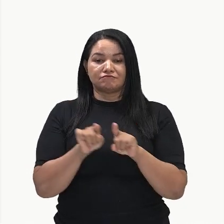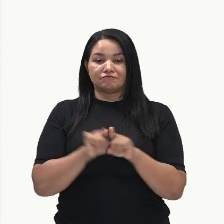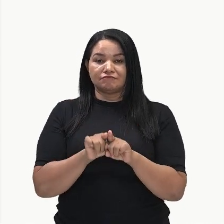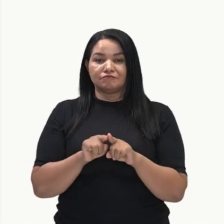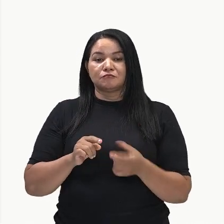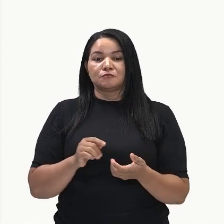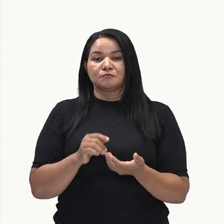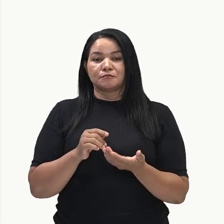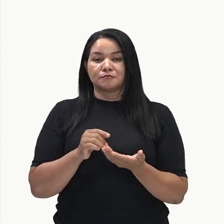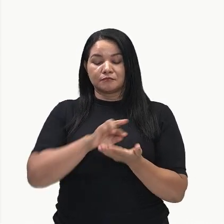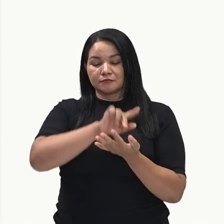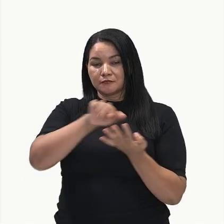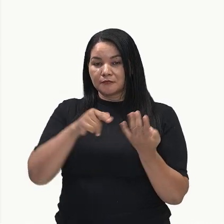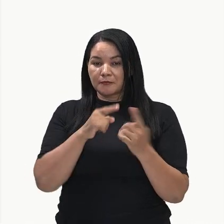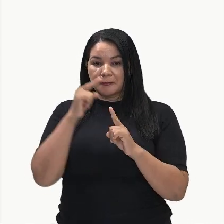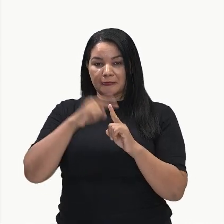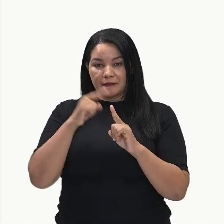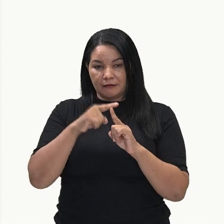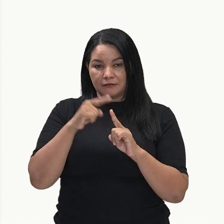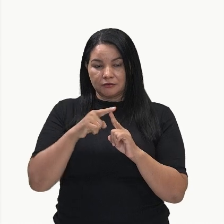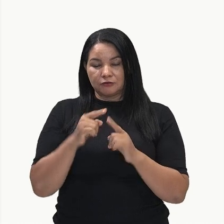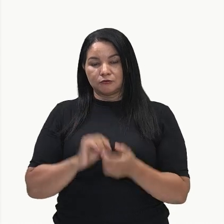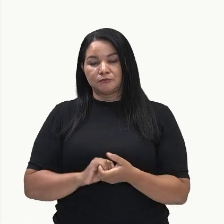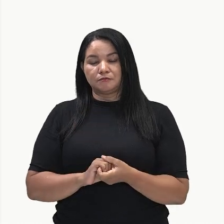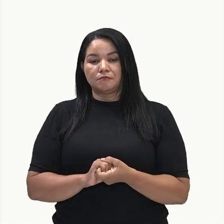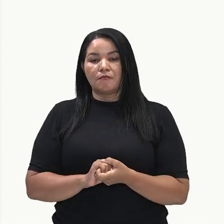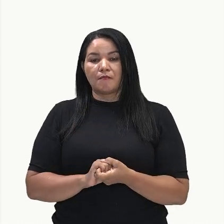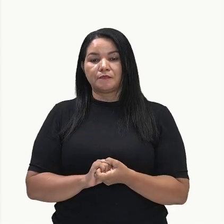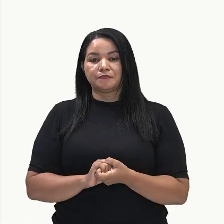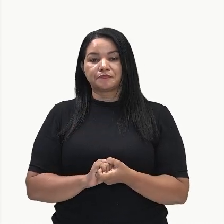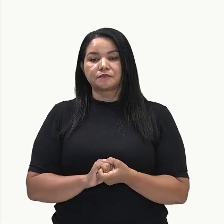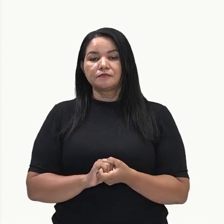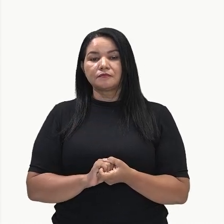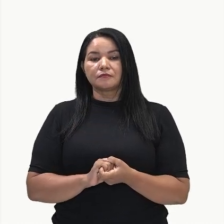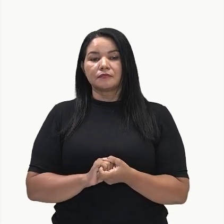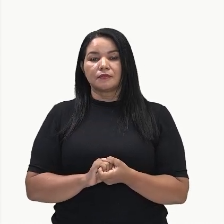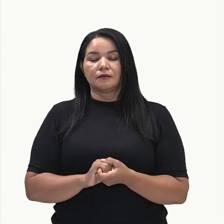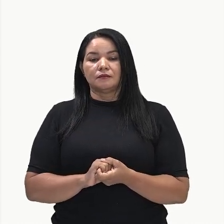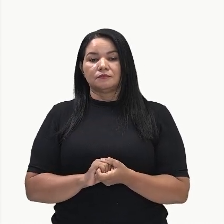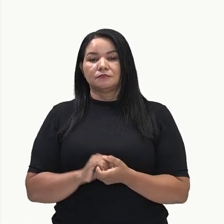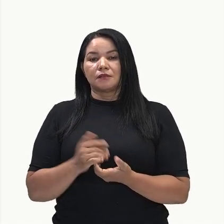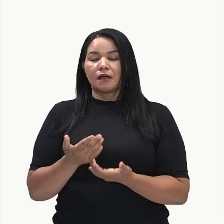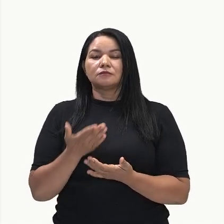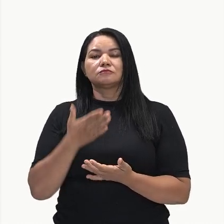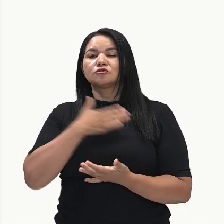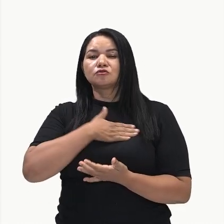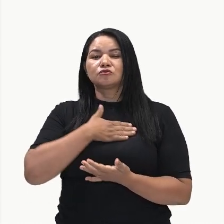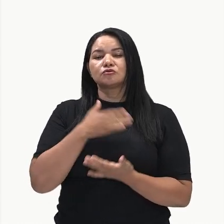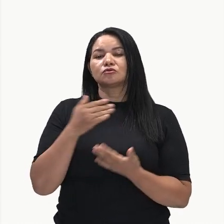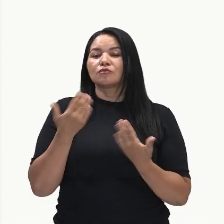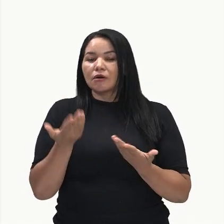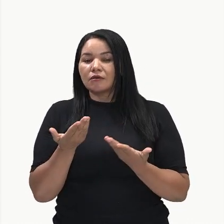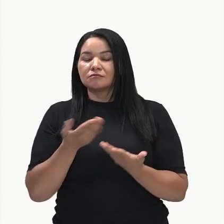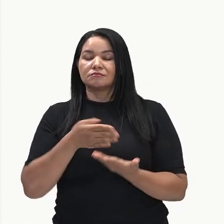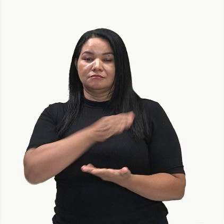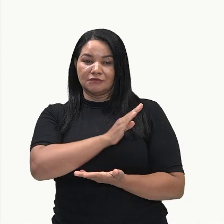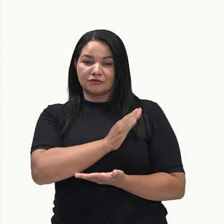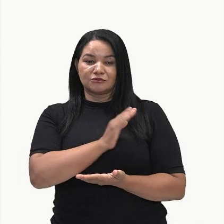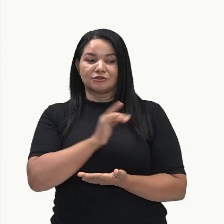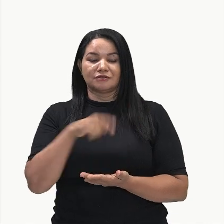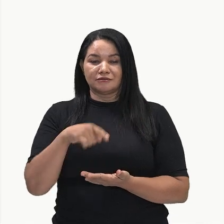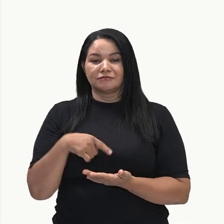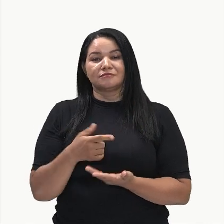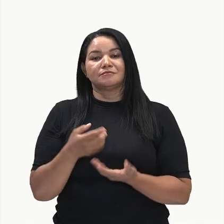temos vários tipos de pastel. Qual te gusta mais? Me gusta mais pastel de maracujá, né?